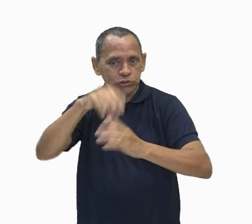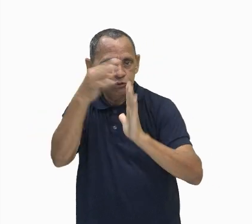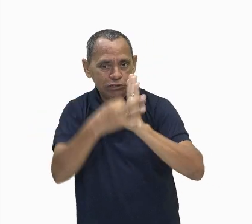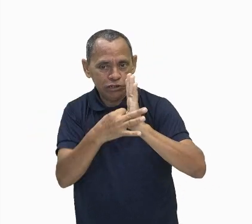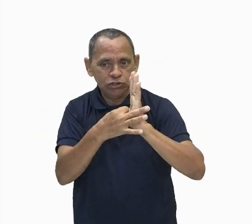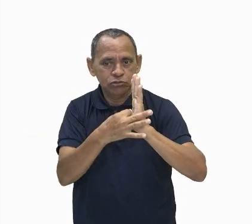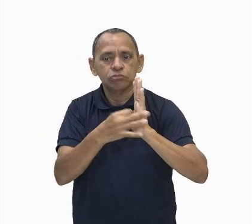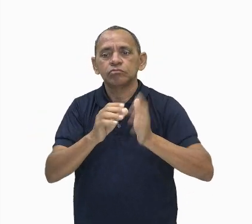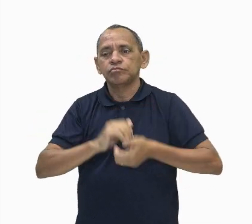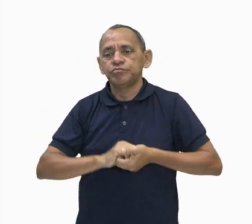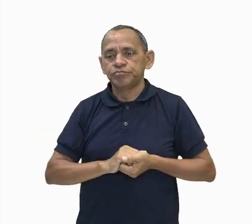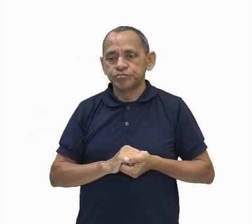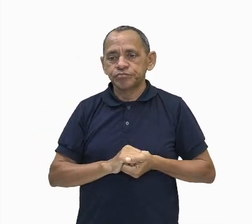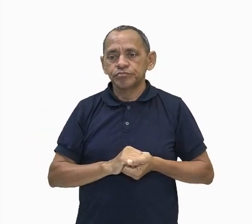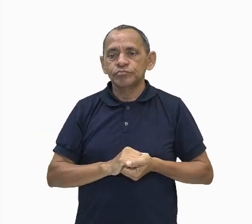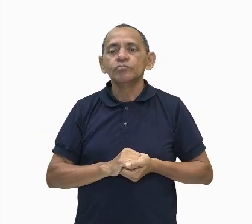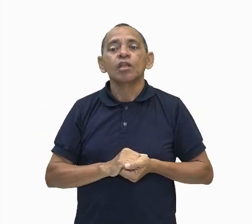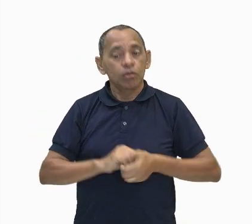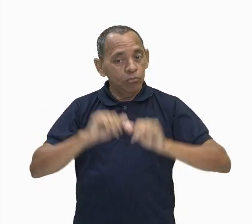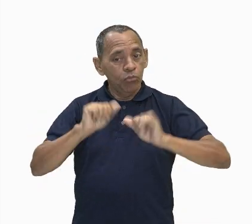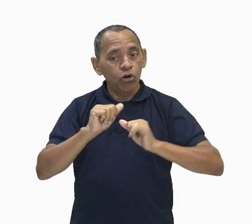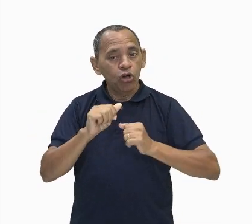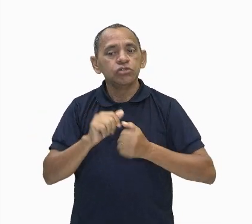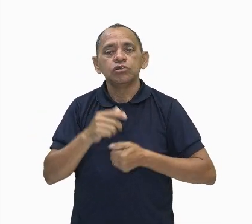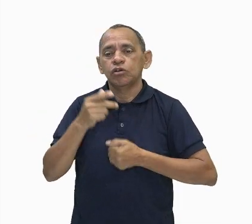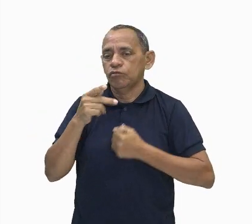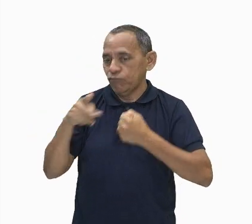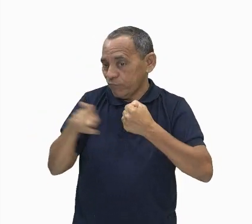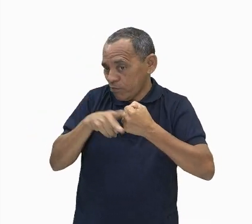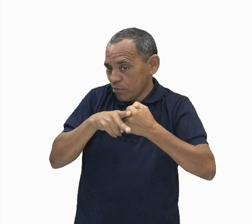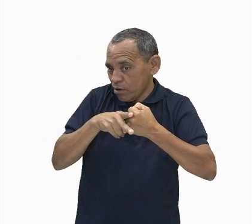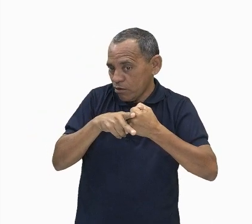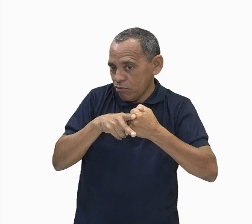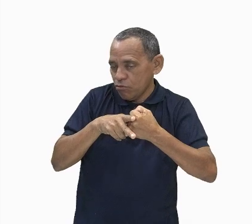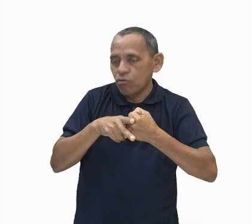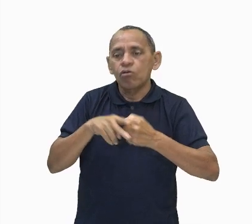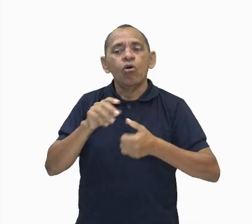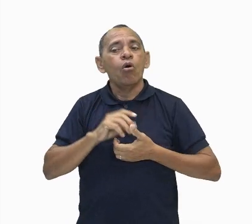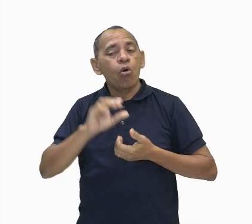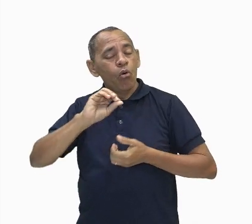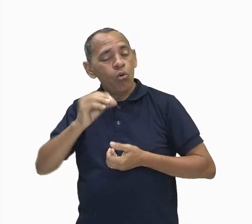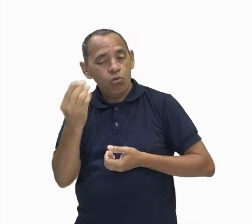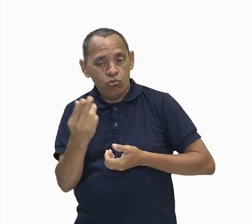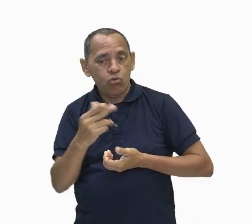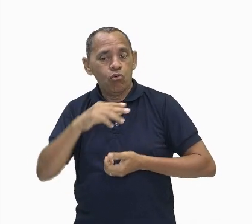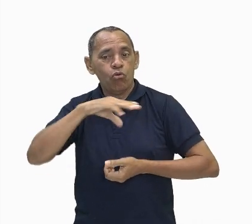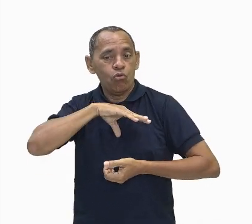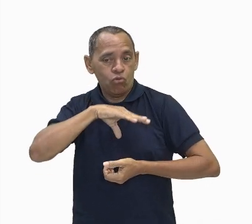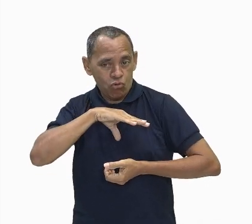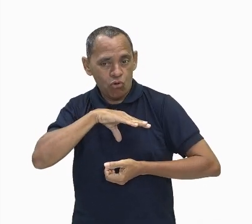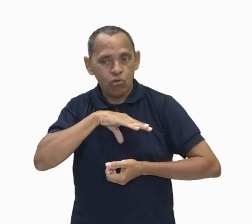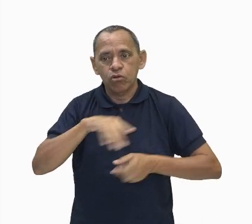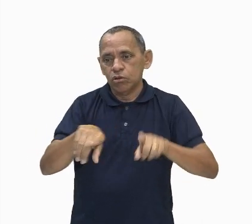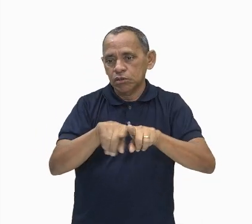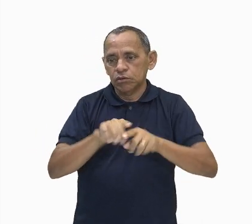Você está tirando essas informações de um texto que ele pode ser verbal, ou seja, a partir do código da língua portuguesa, letras,